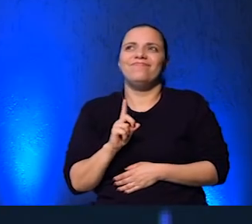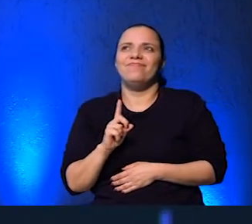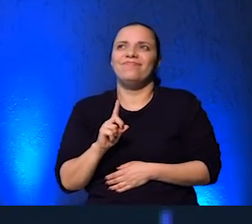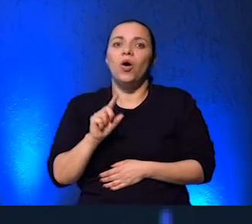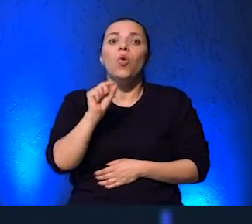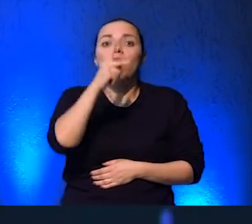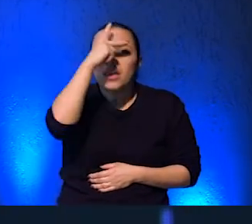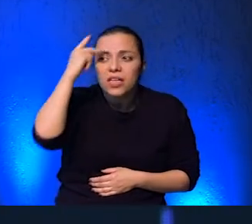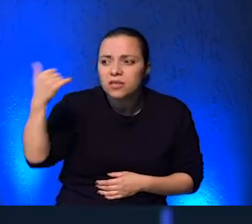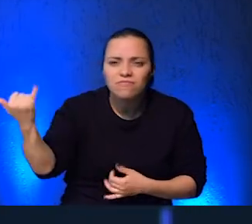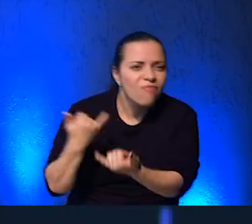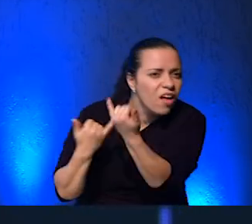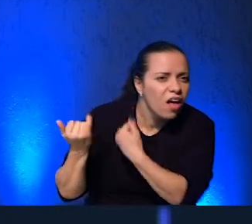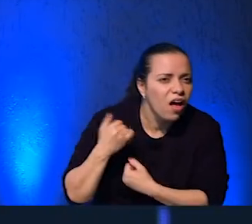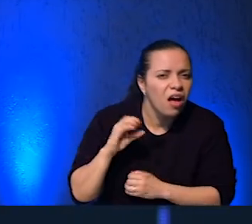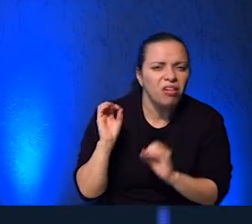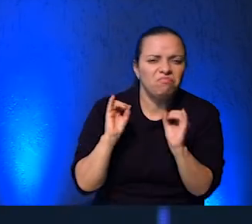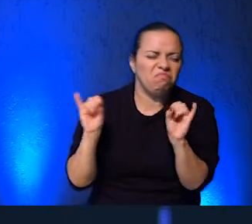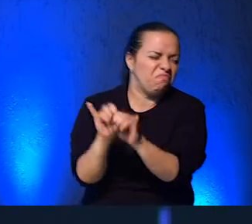que